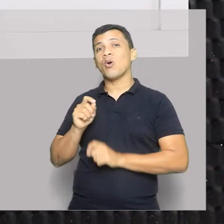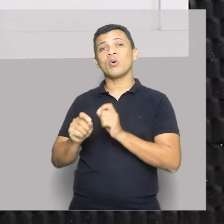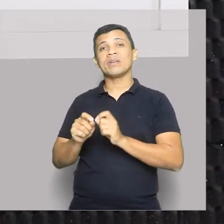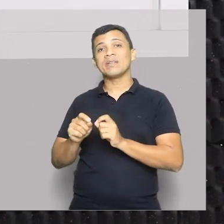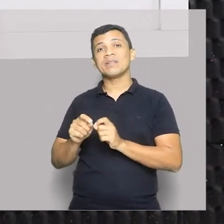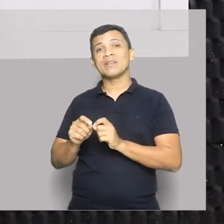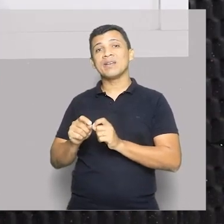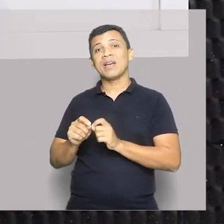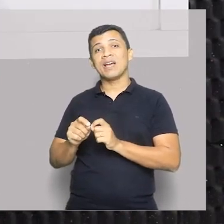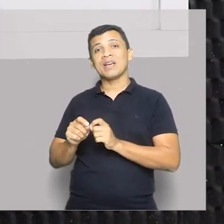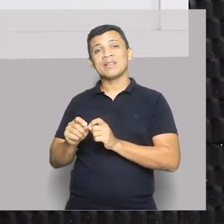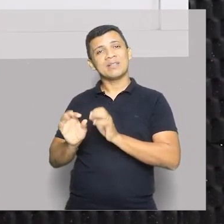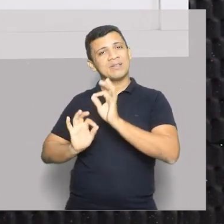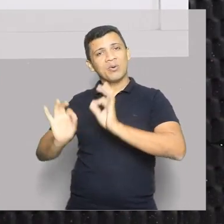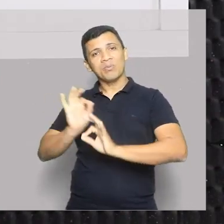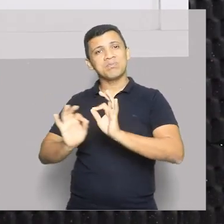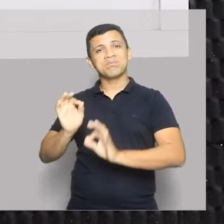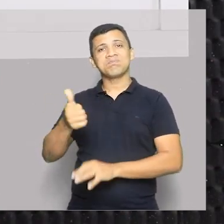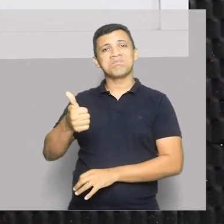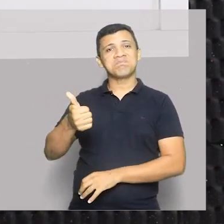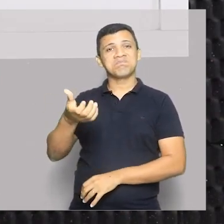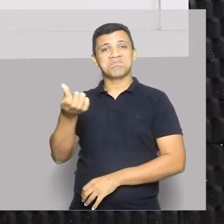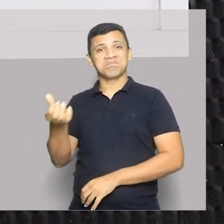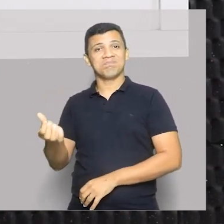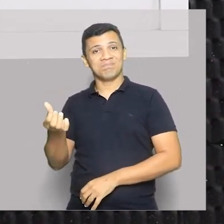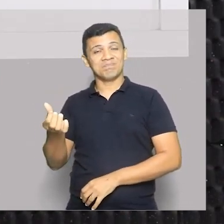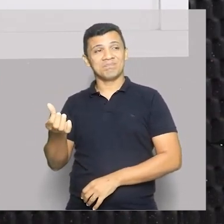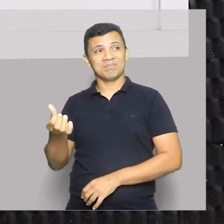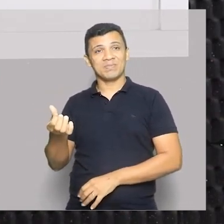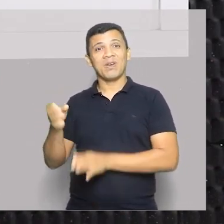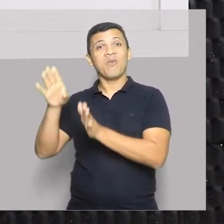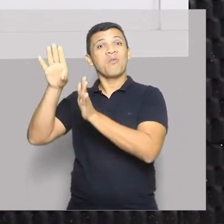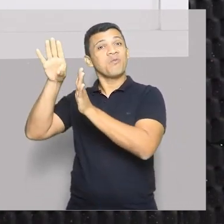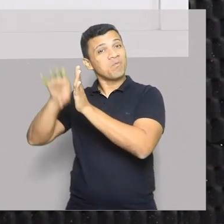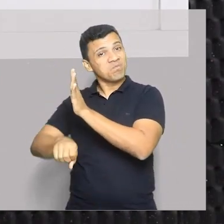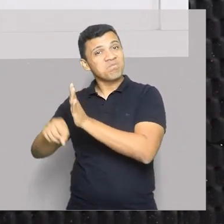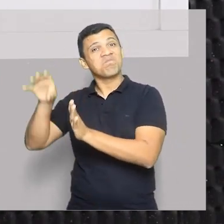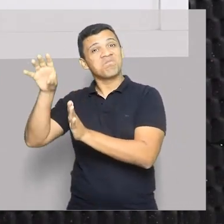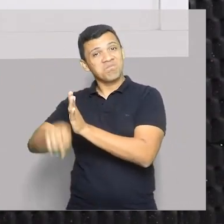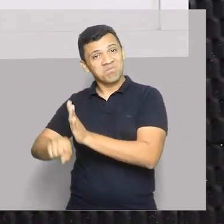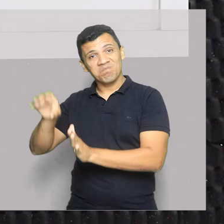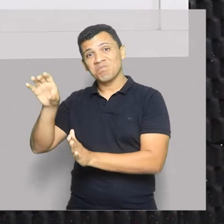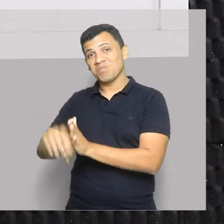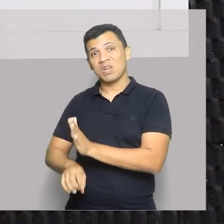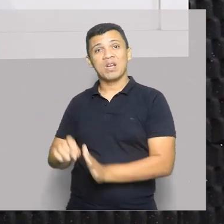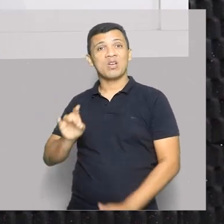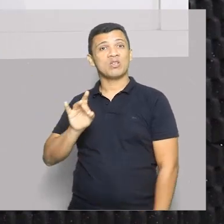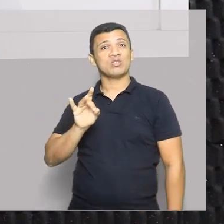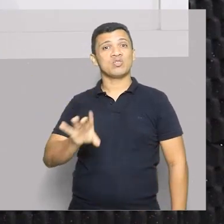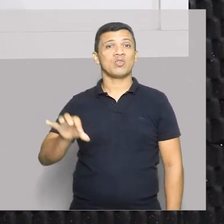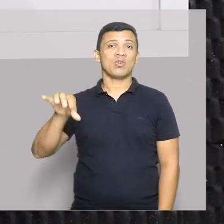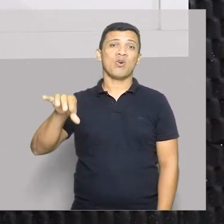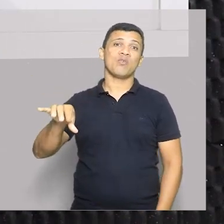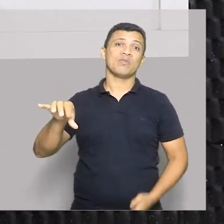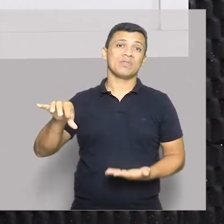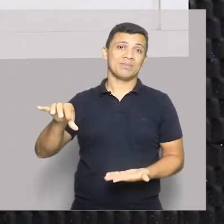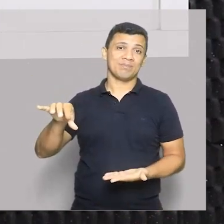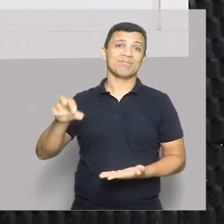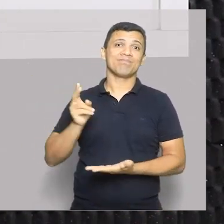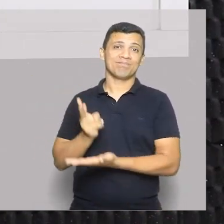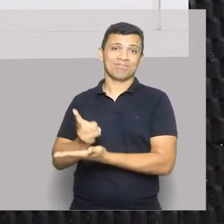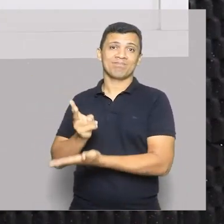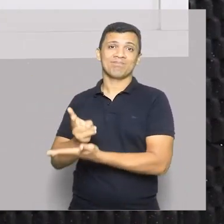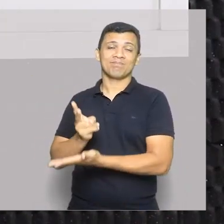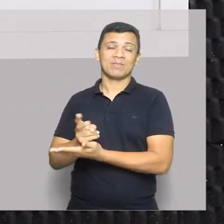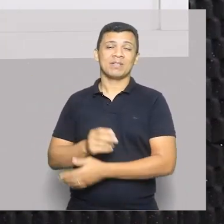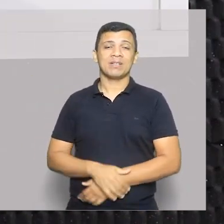partes. E foi tirado um monte aqui, ó, ficaram só 9. Então, das